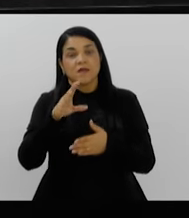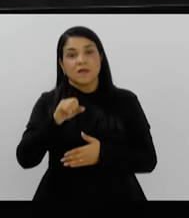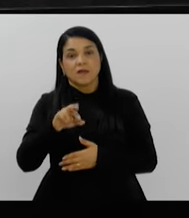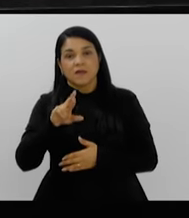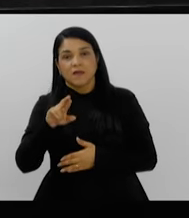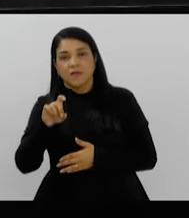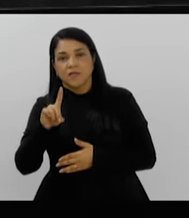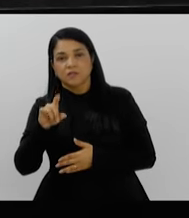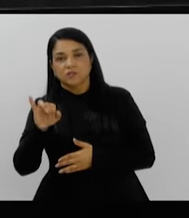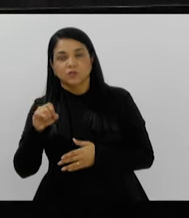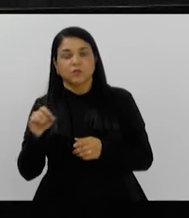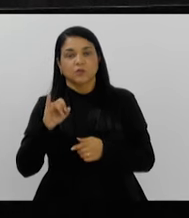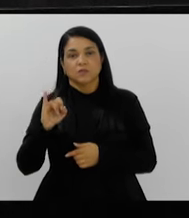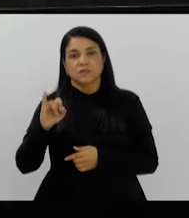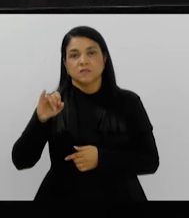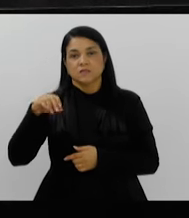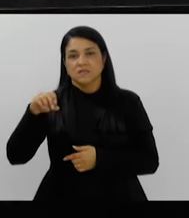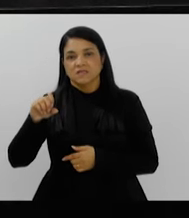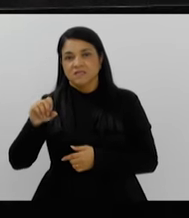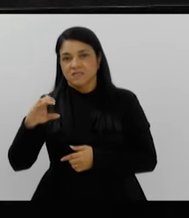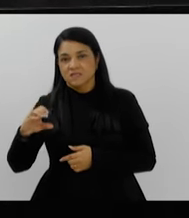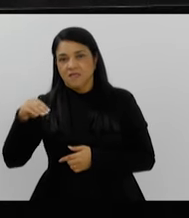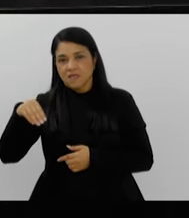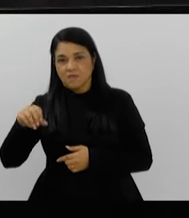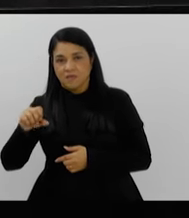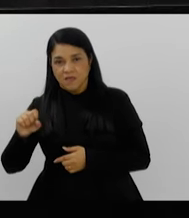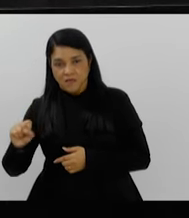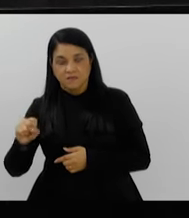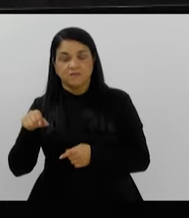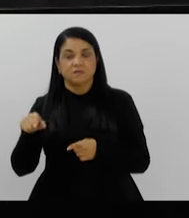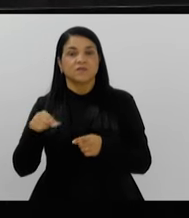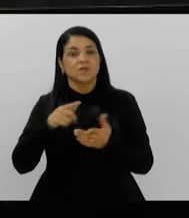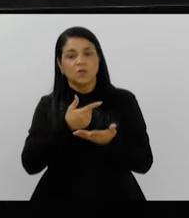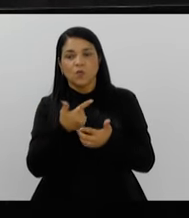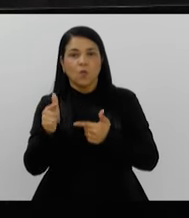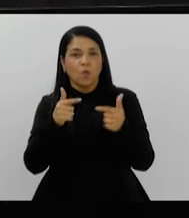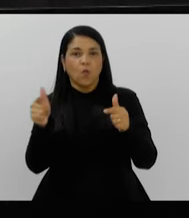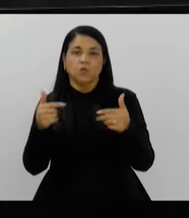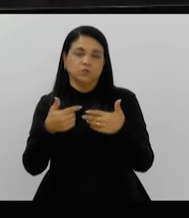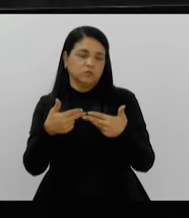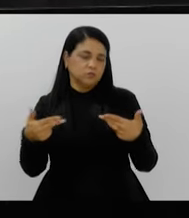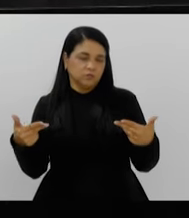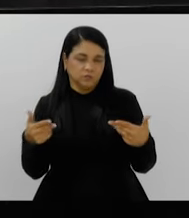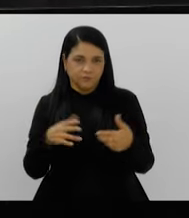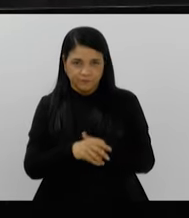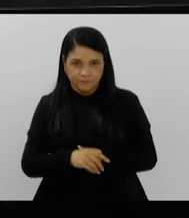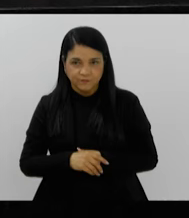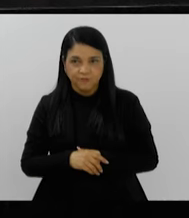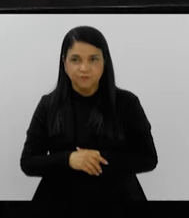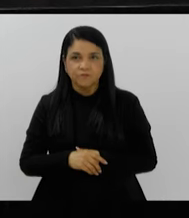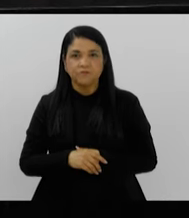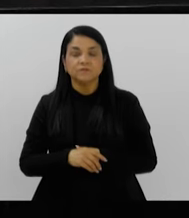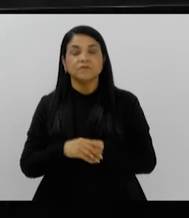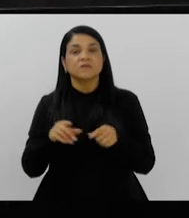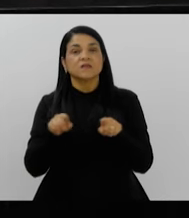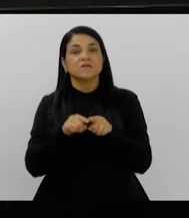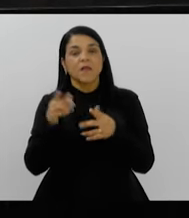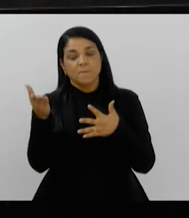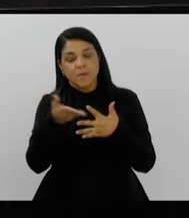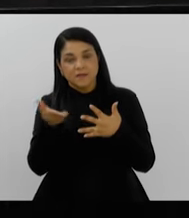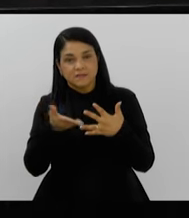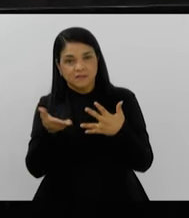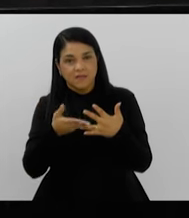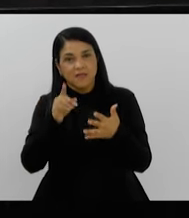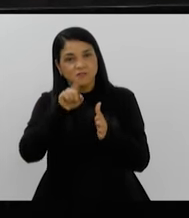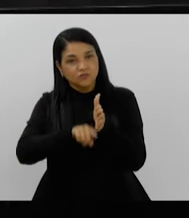de ICMS, crédito outorgado de ICMS, entre outras modalidades, né? A parcela correspondente ao